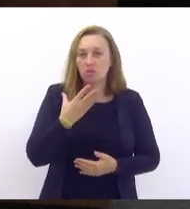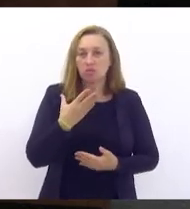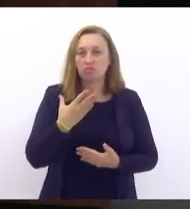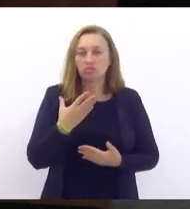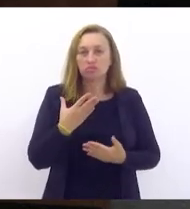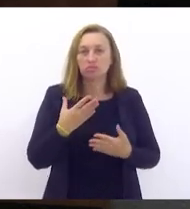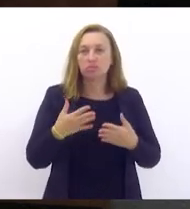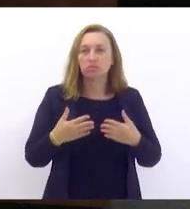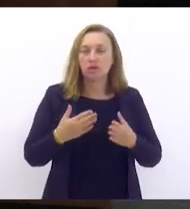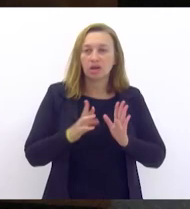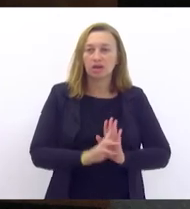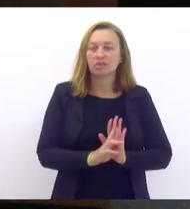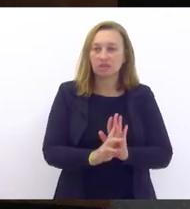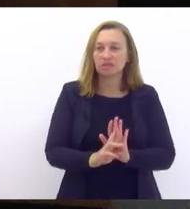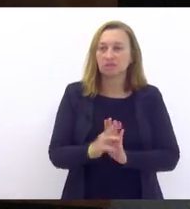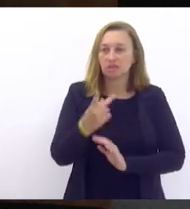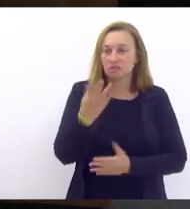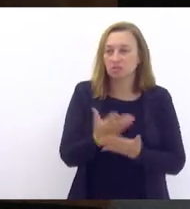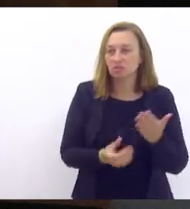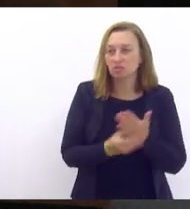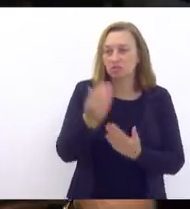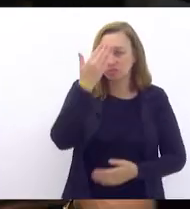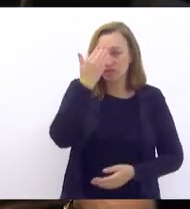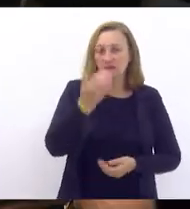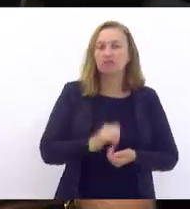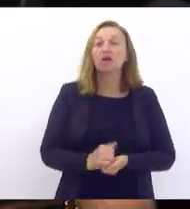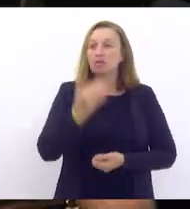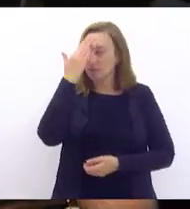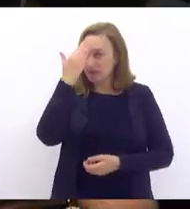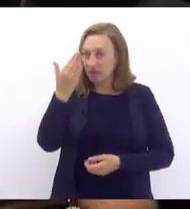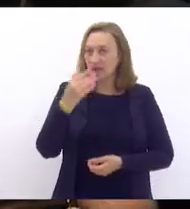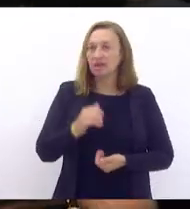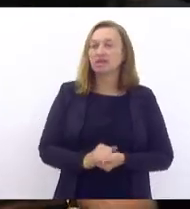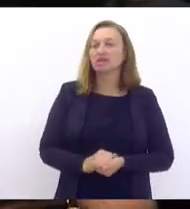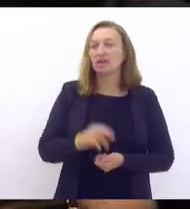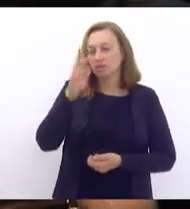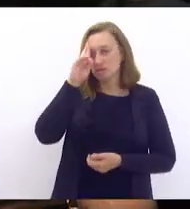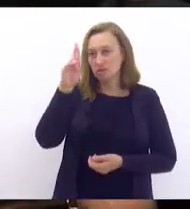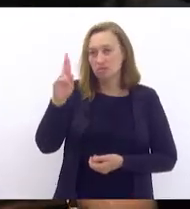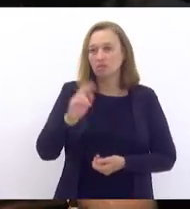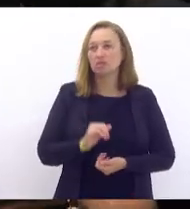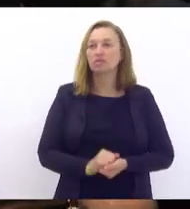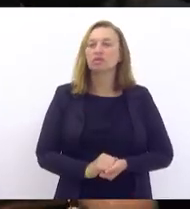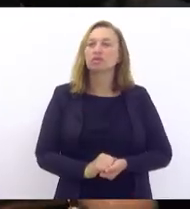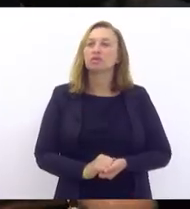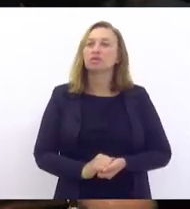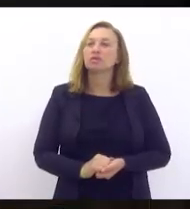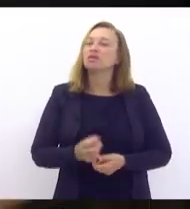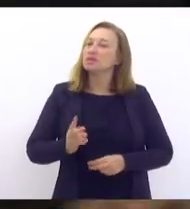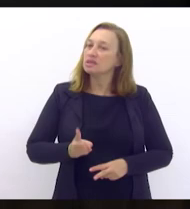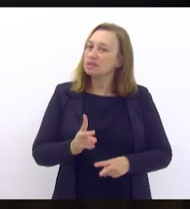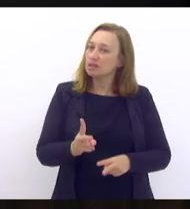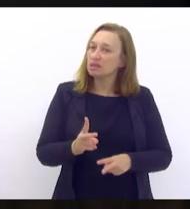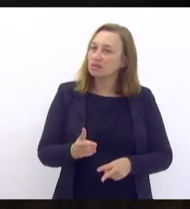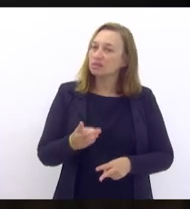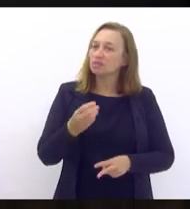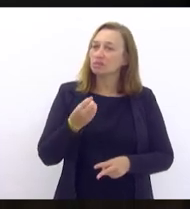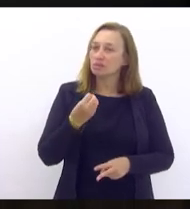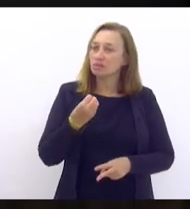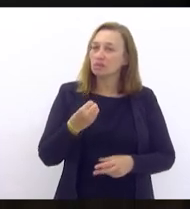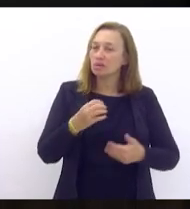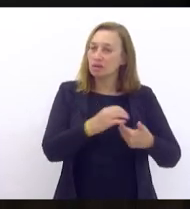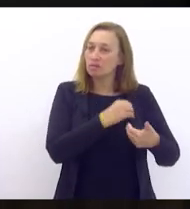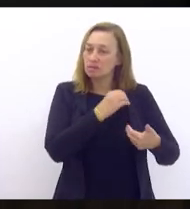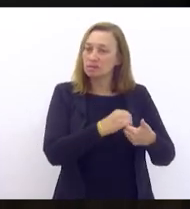e está nas suas mãos. Obrigado, presidente. Obrigado, a Vossa Excelência. Sempre muito bem instruído, deputado